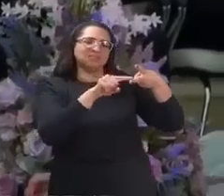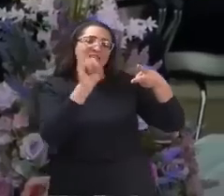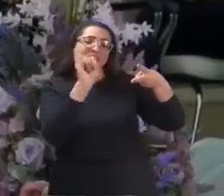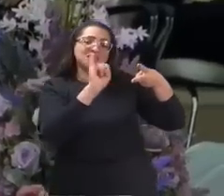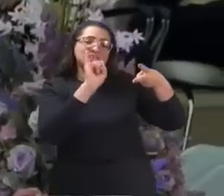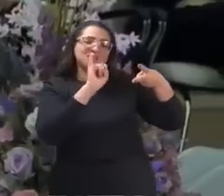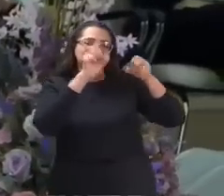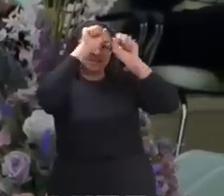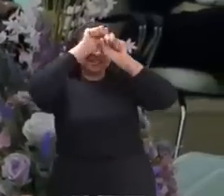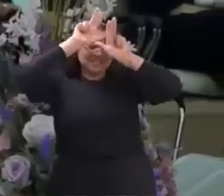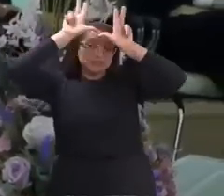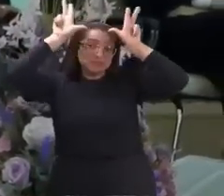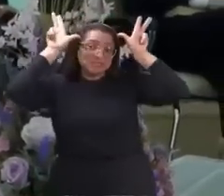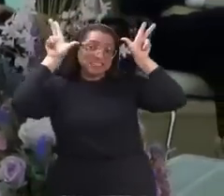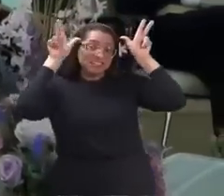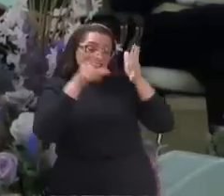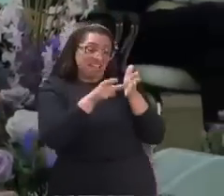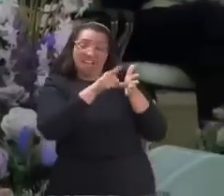Elas vêm.